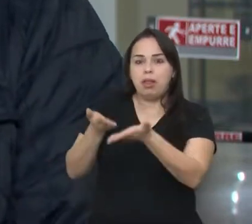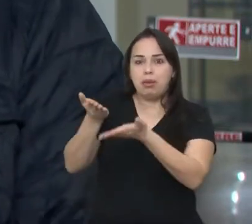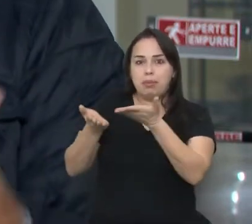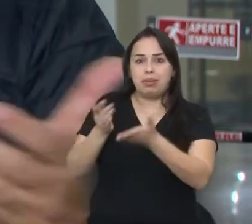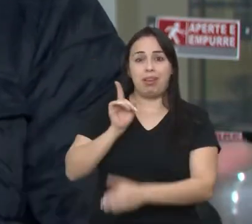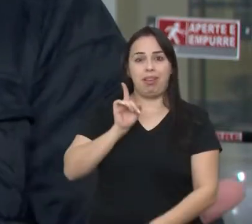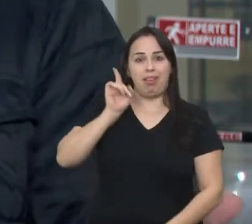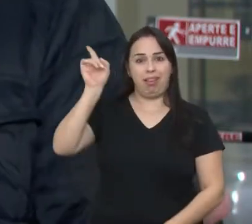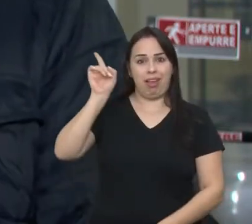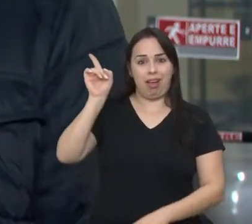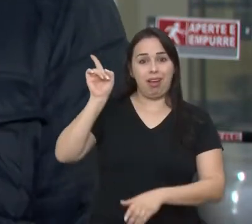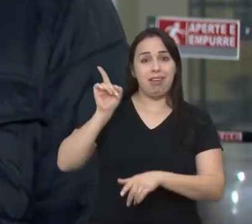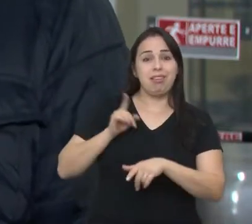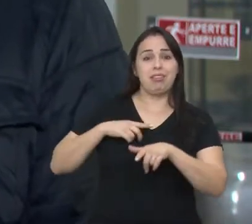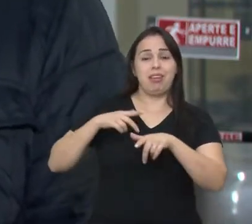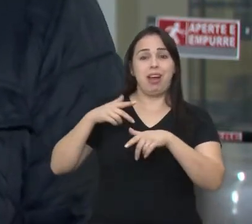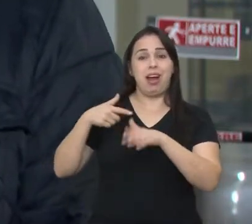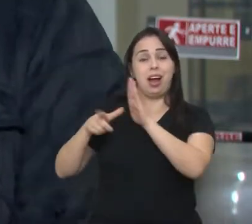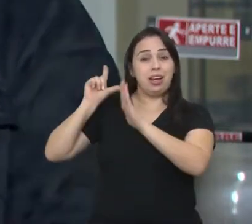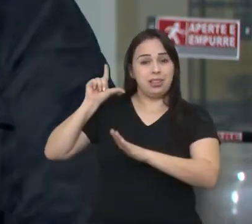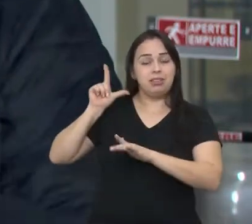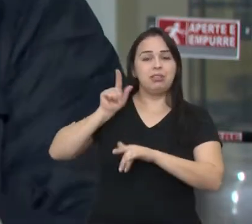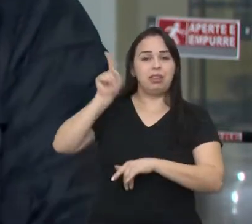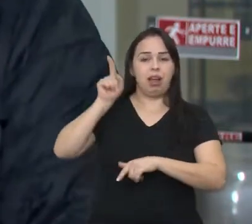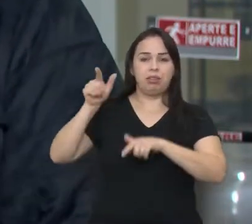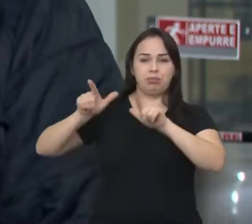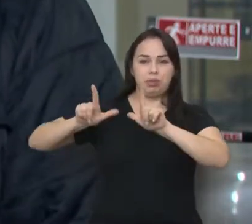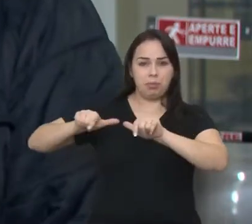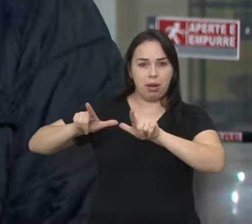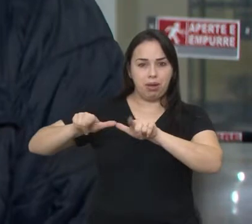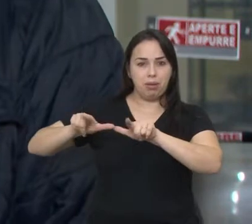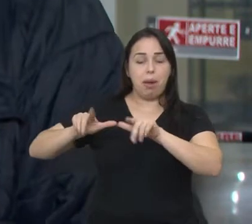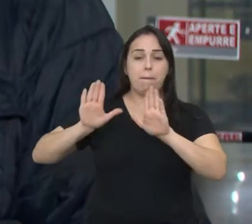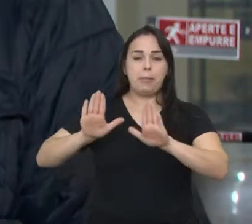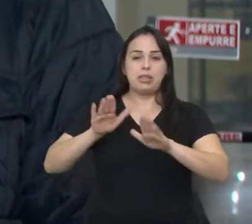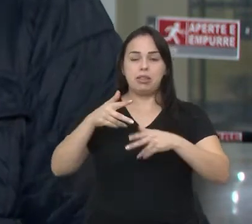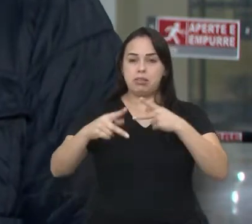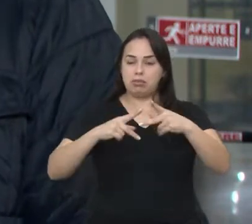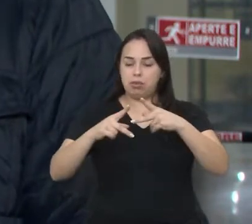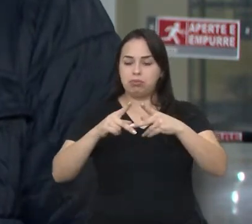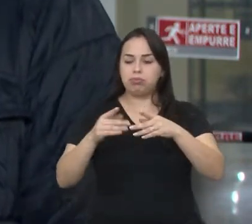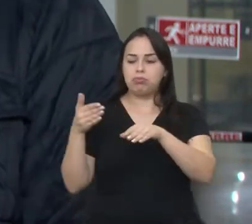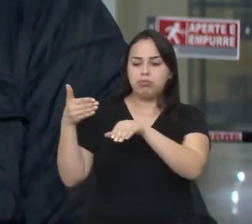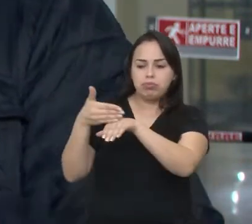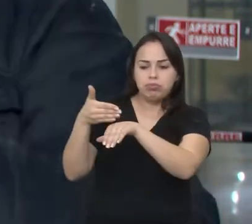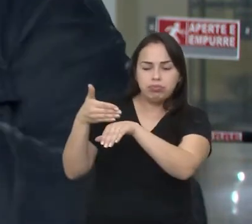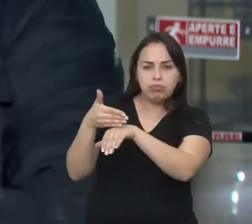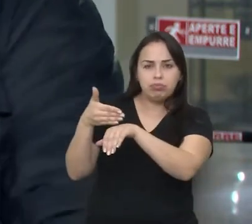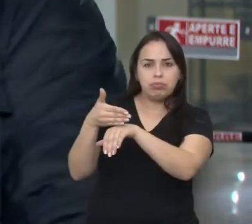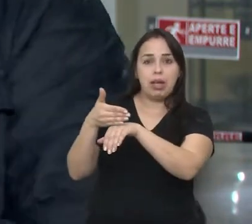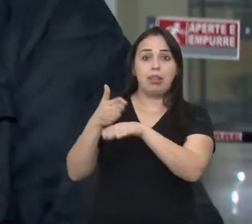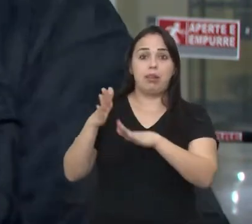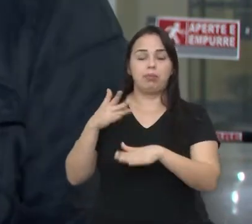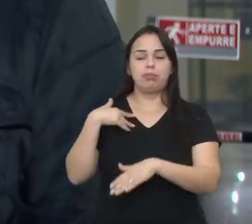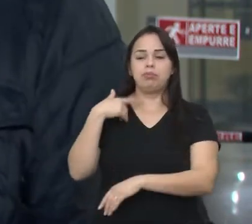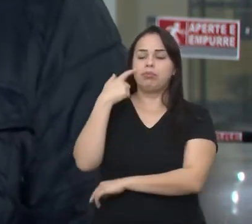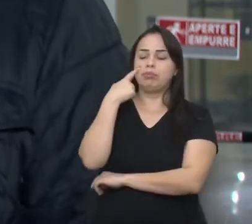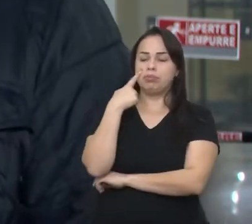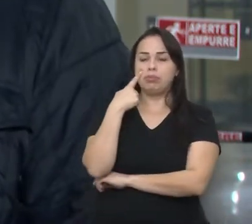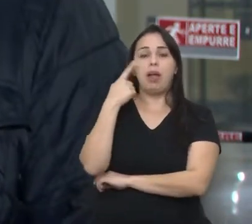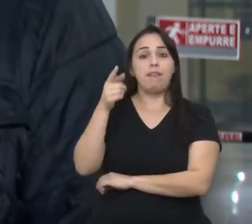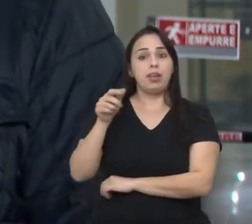Bauru, ainda tem o tratamento, mas São José dos Campos já está atendendo uma grande demanda. Então, visto a importância